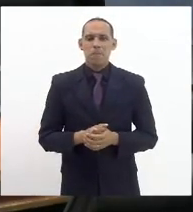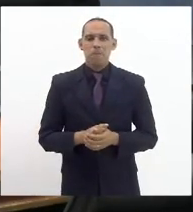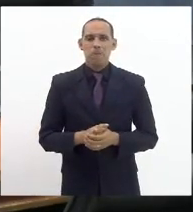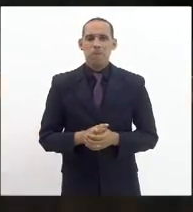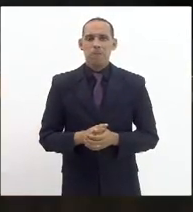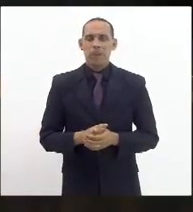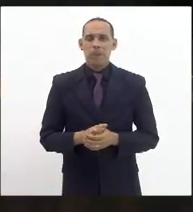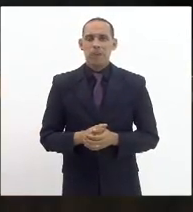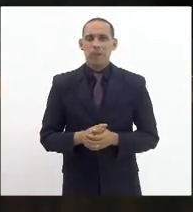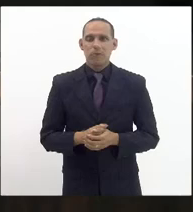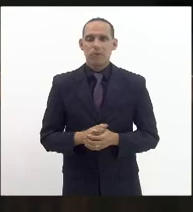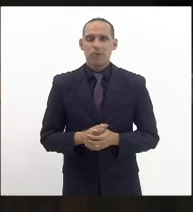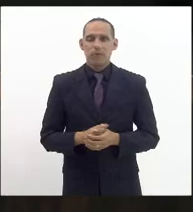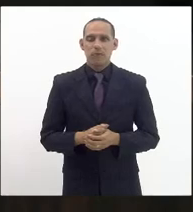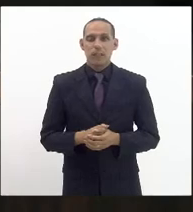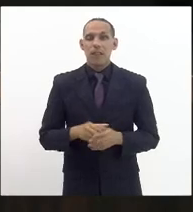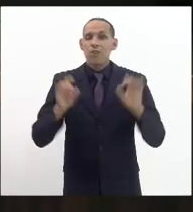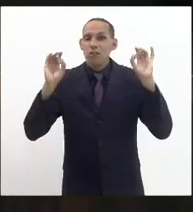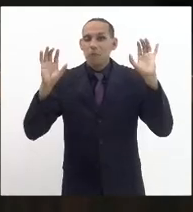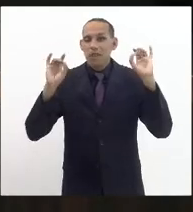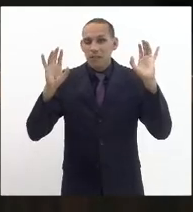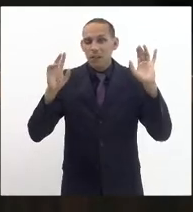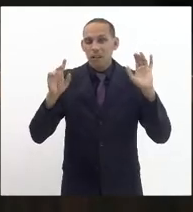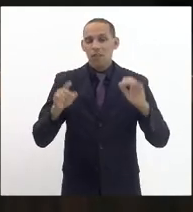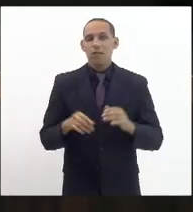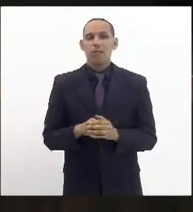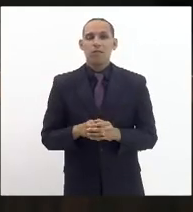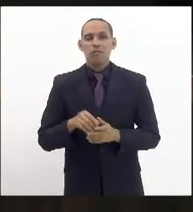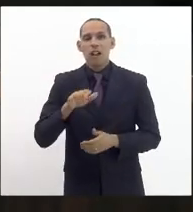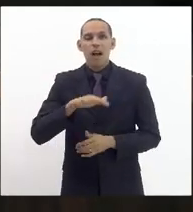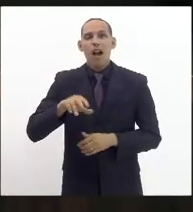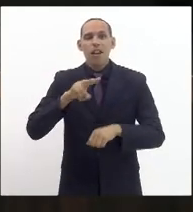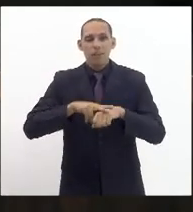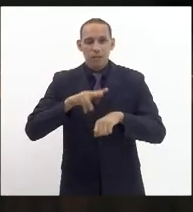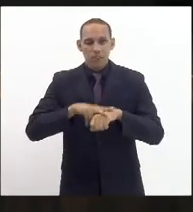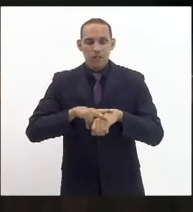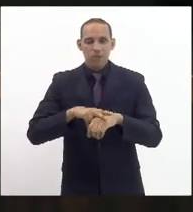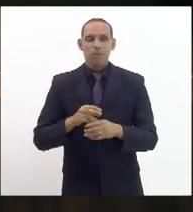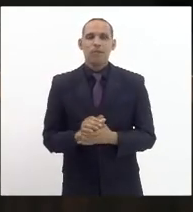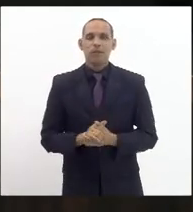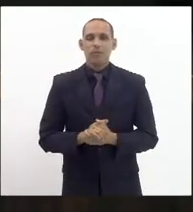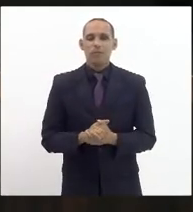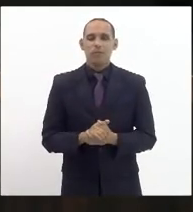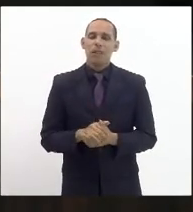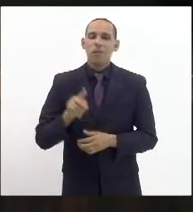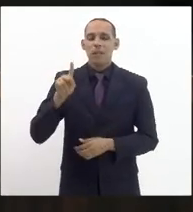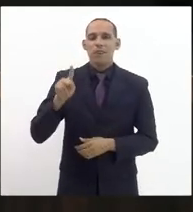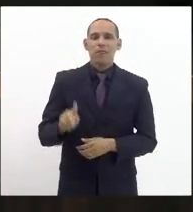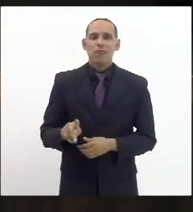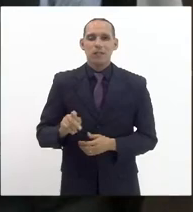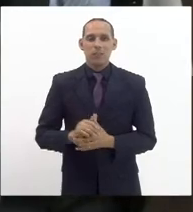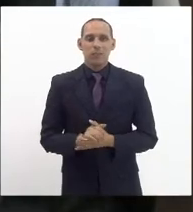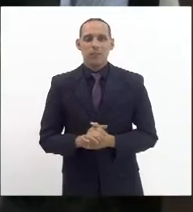Ele é regime especial do setor de vidros. Tá. Senhor presidente, é...